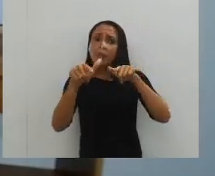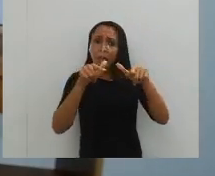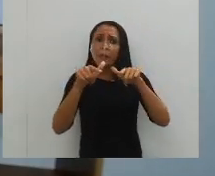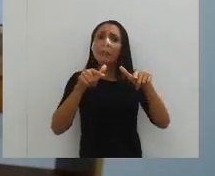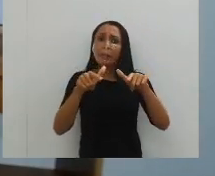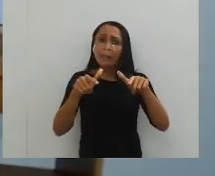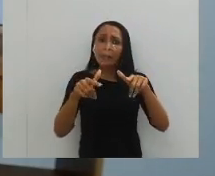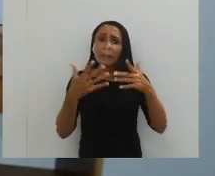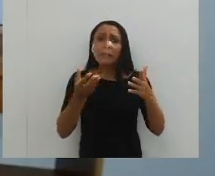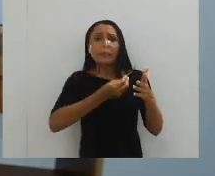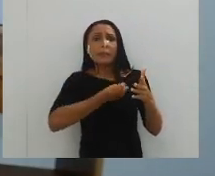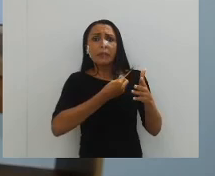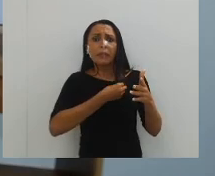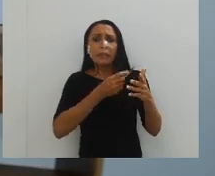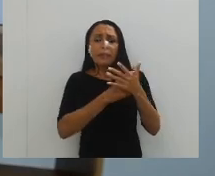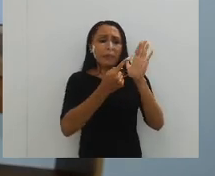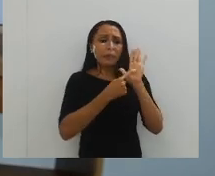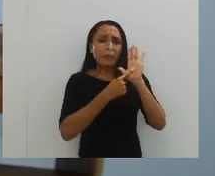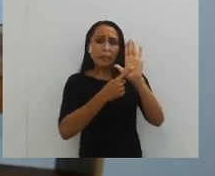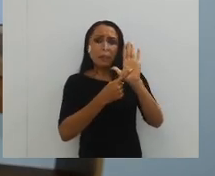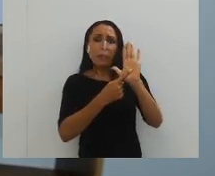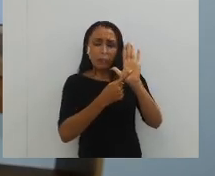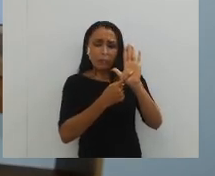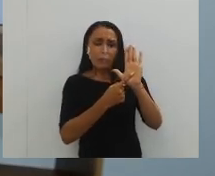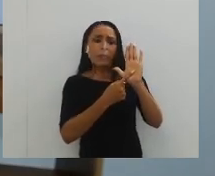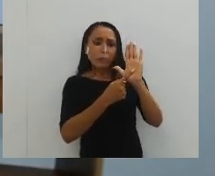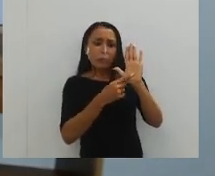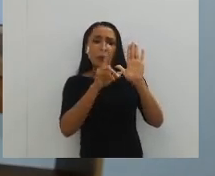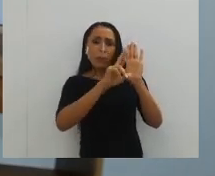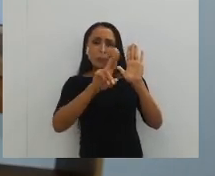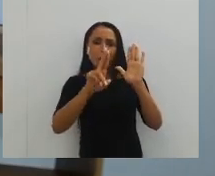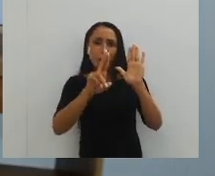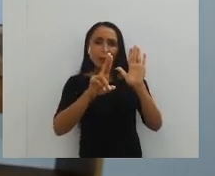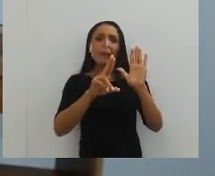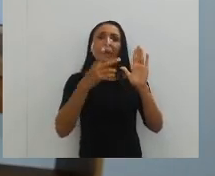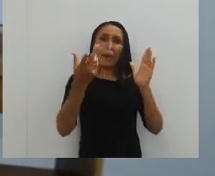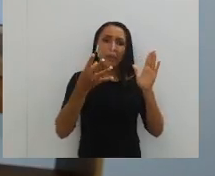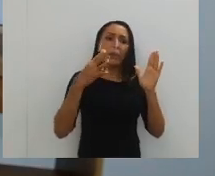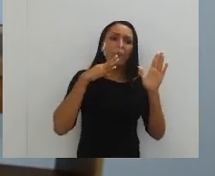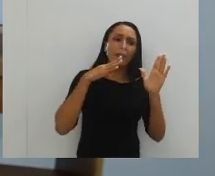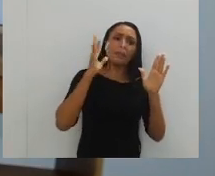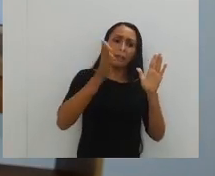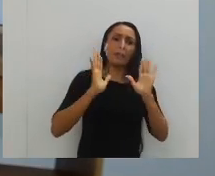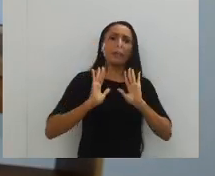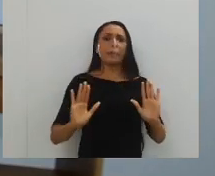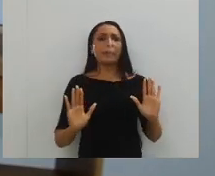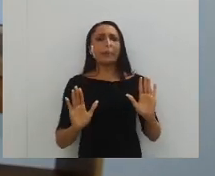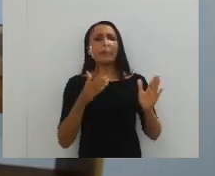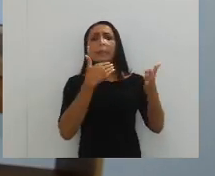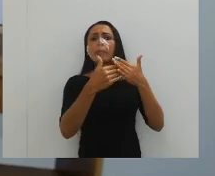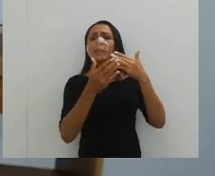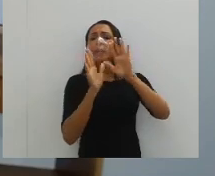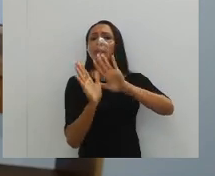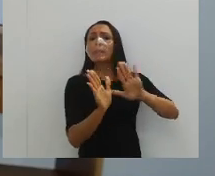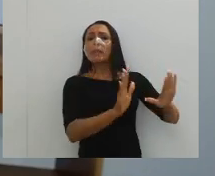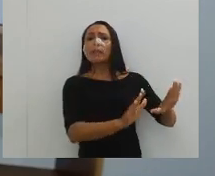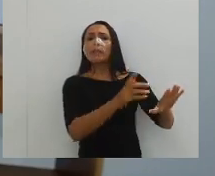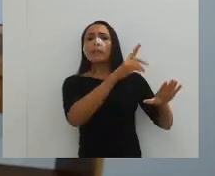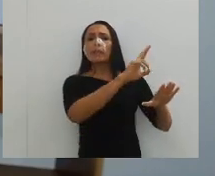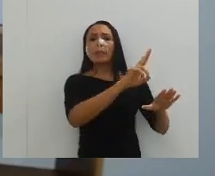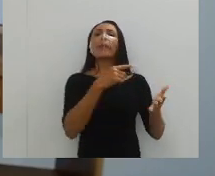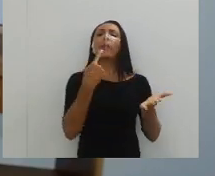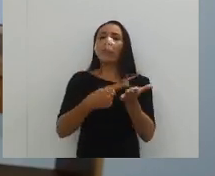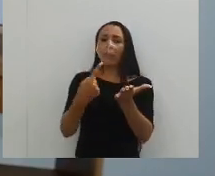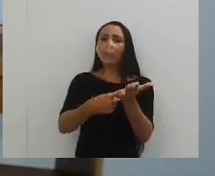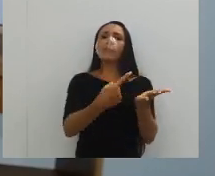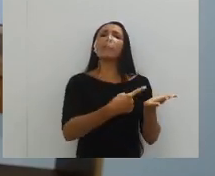ser vivo, quando você mostra o nome científico dele, você já identifica qual é, independente dos apelidos que ele vai ter. Aí todo mundo concordou e disseram